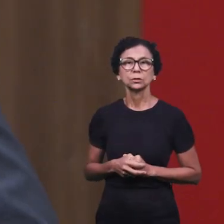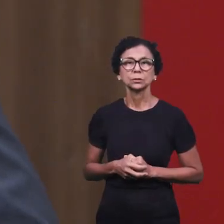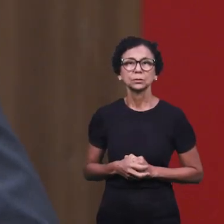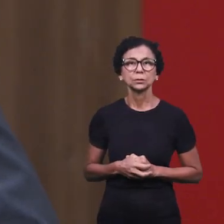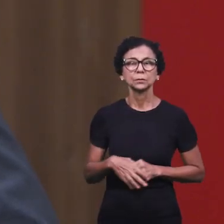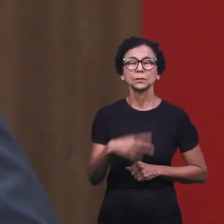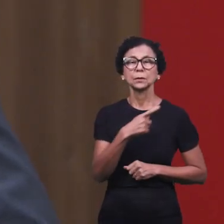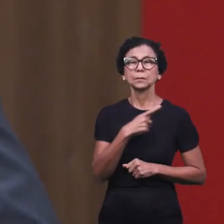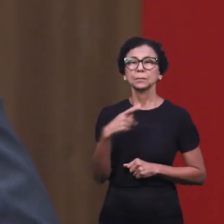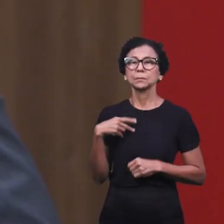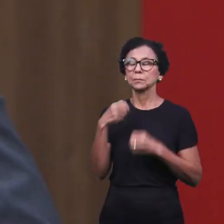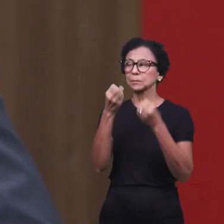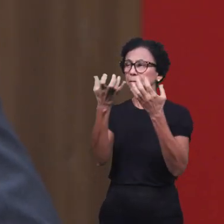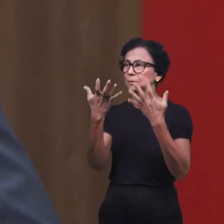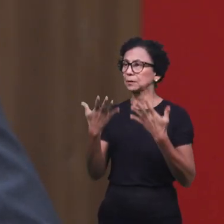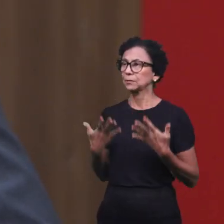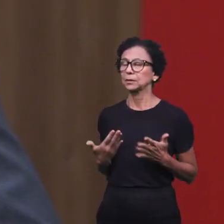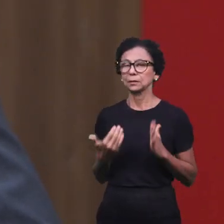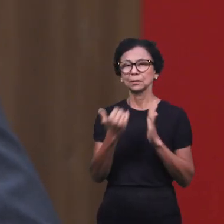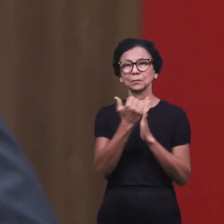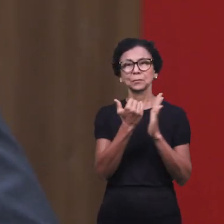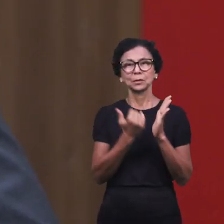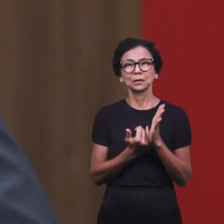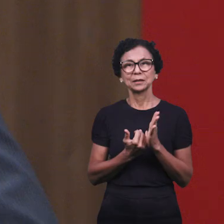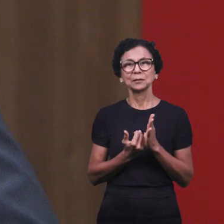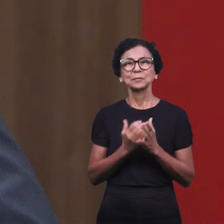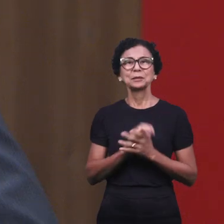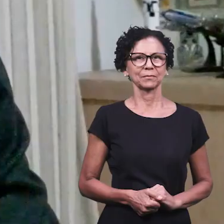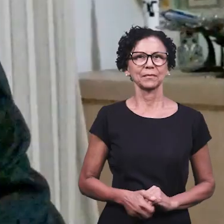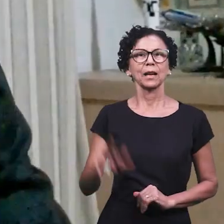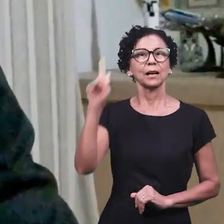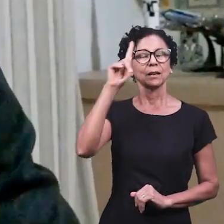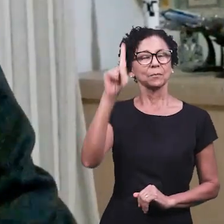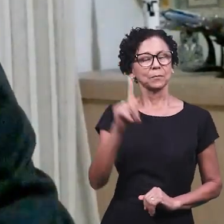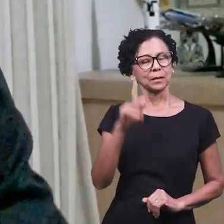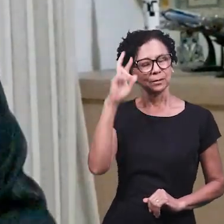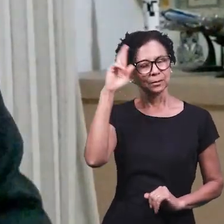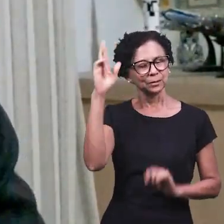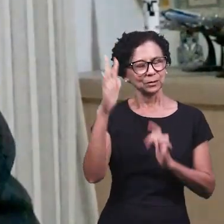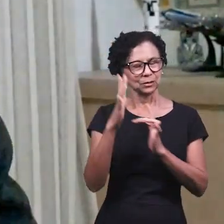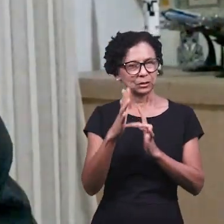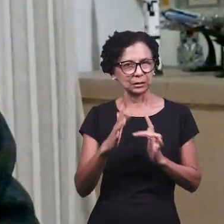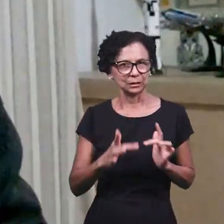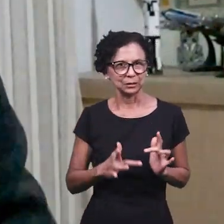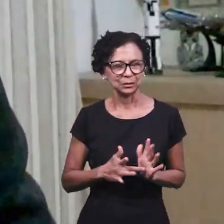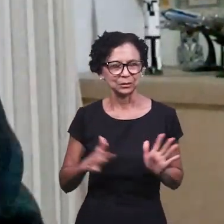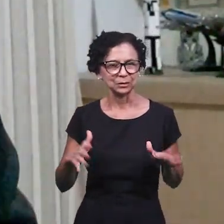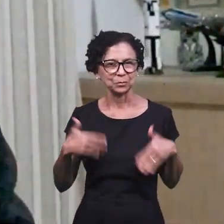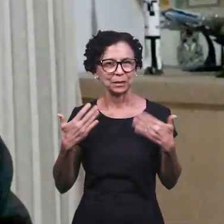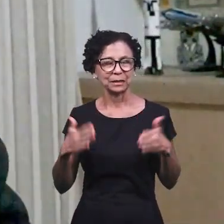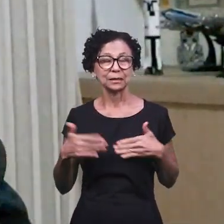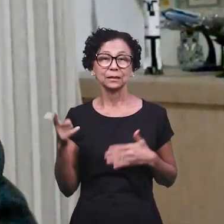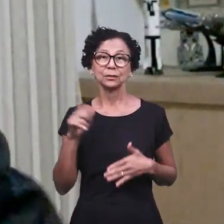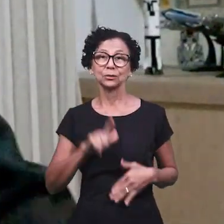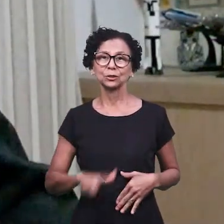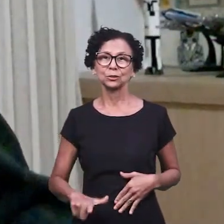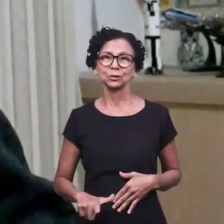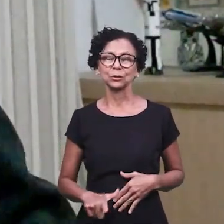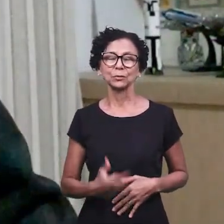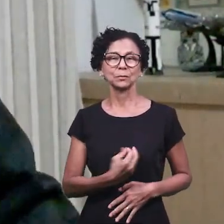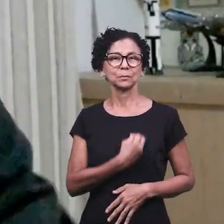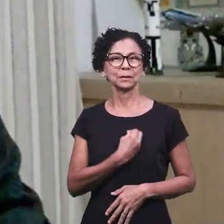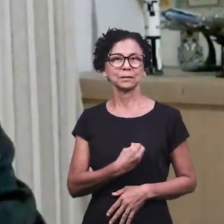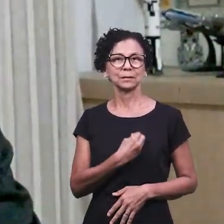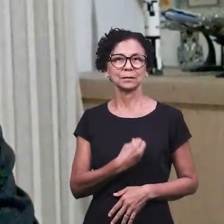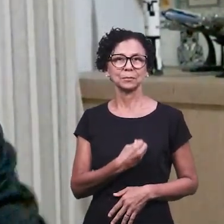seja bem-vindo mais uma vez ao programa Ciência e Fé. A paz do Senhor. Meus irmãos, a paz do Senhor. É uma alegria, mais